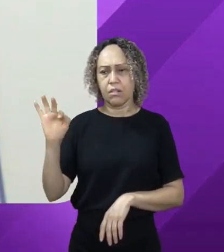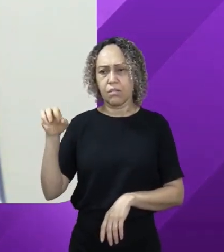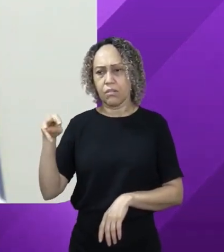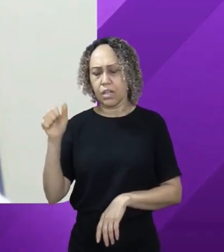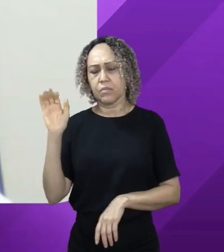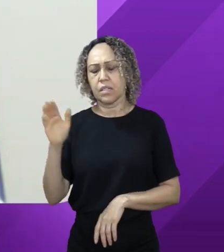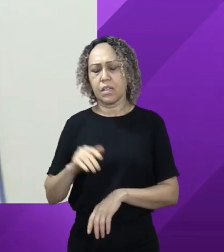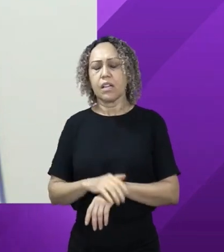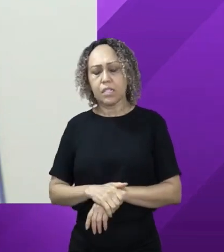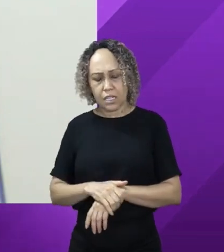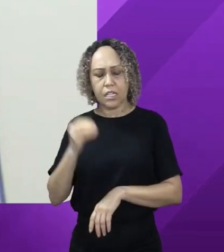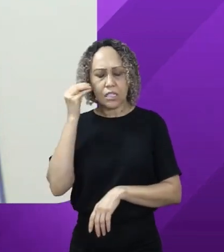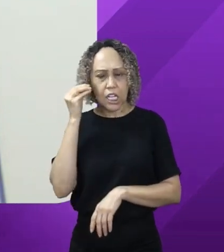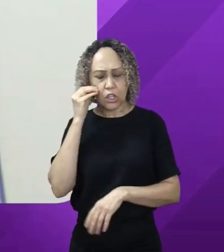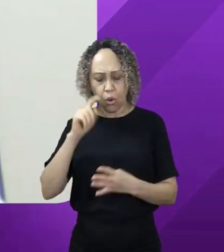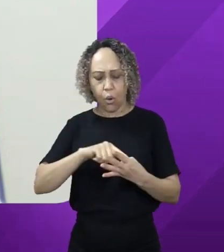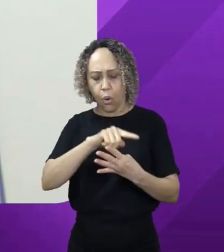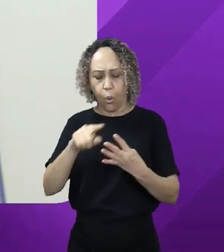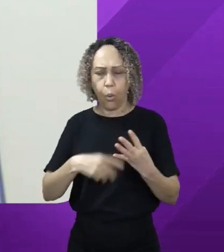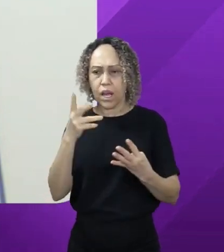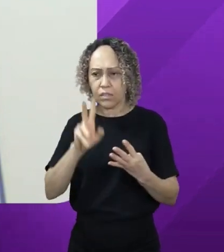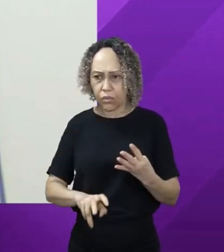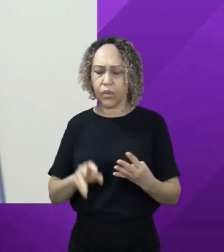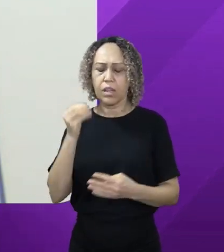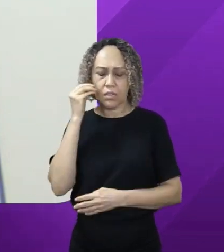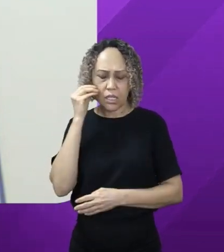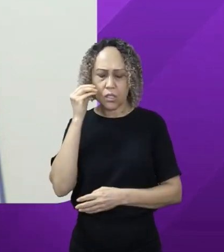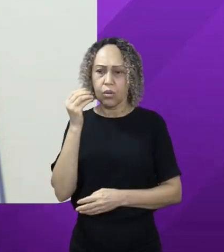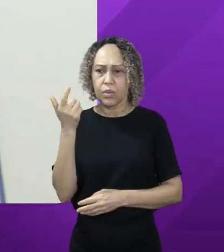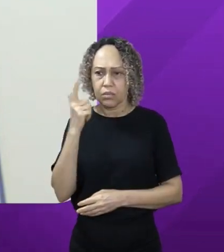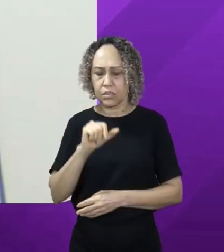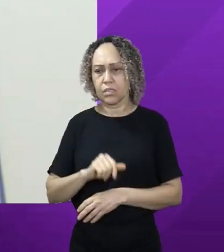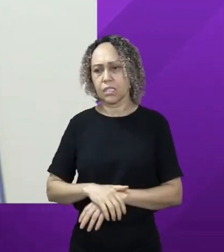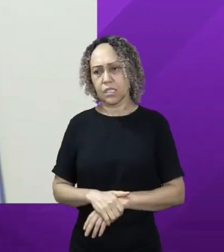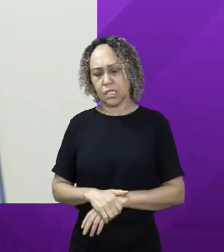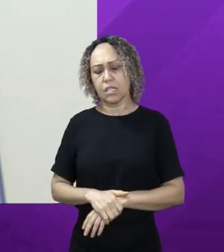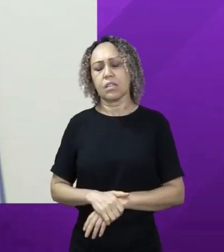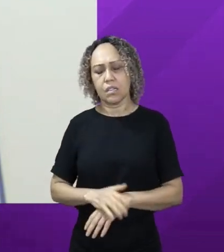4 vezes, em 4 tentativas, assim como a Natália não conseguiu na eleição passada. Então,